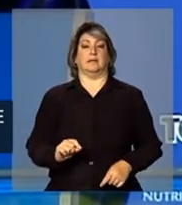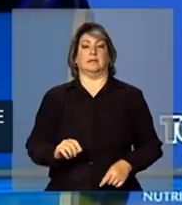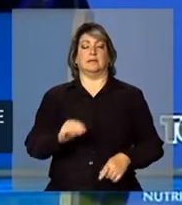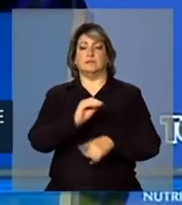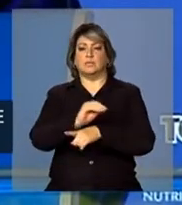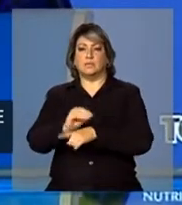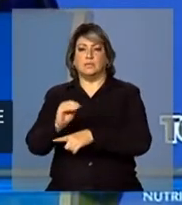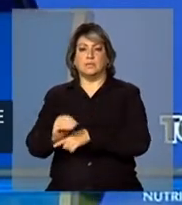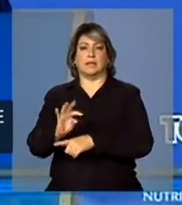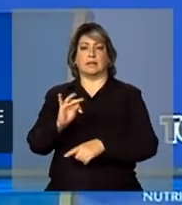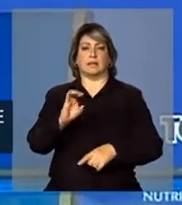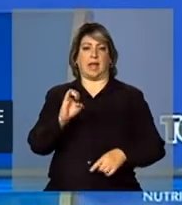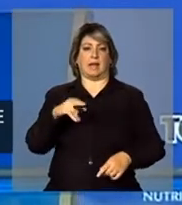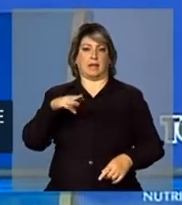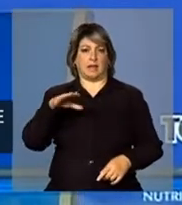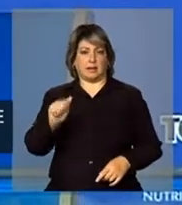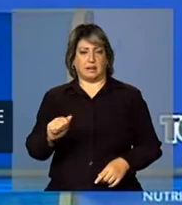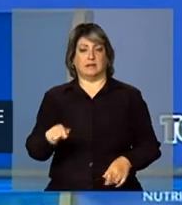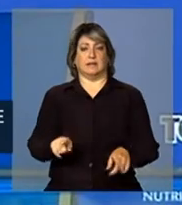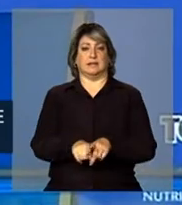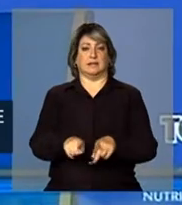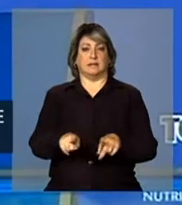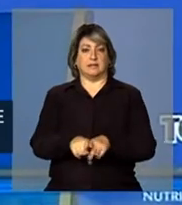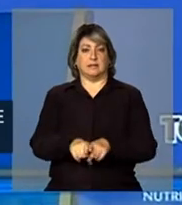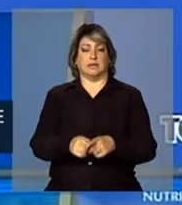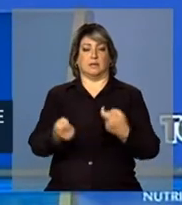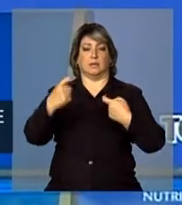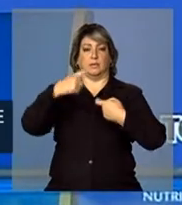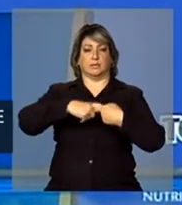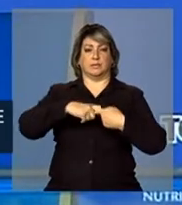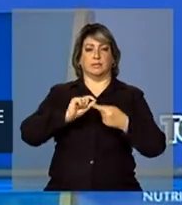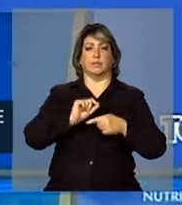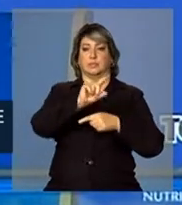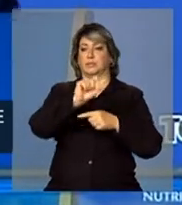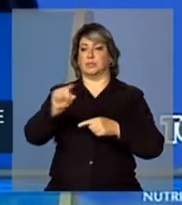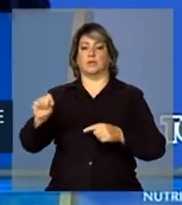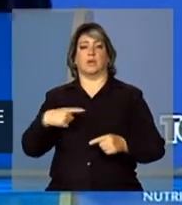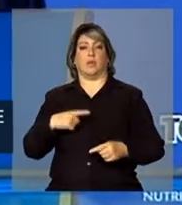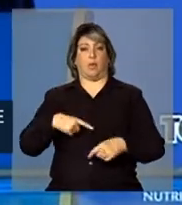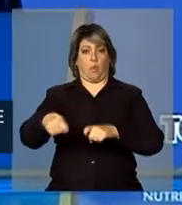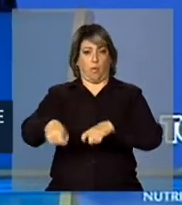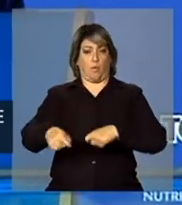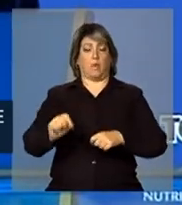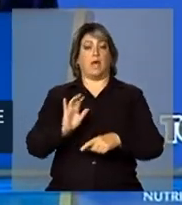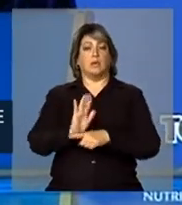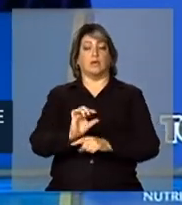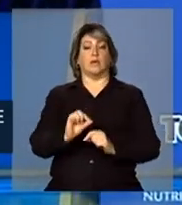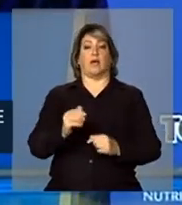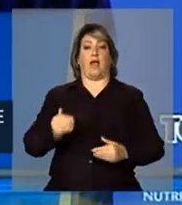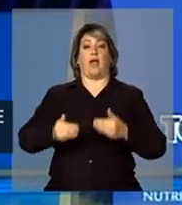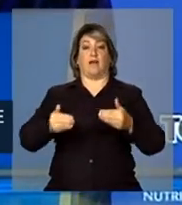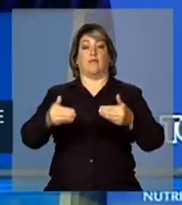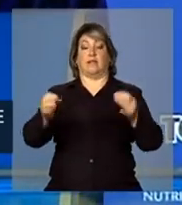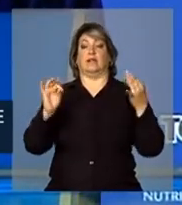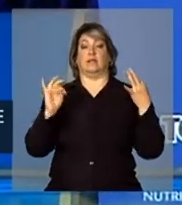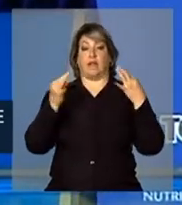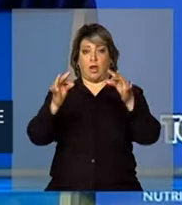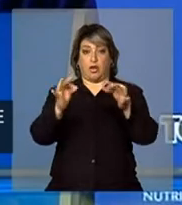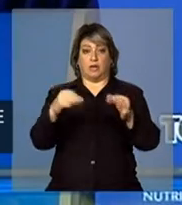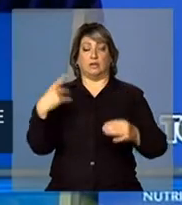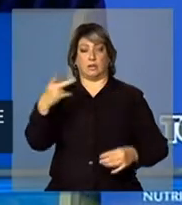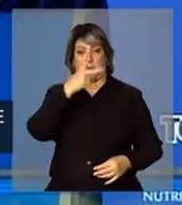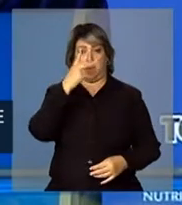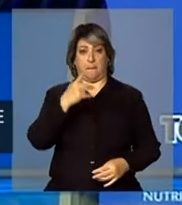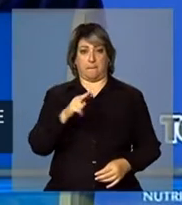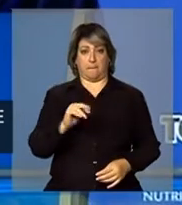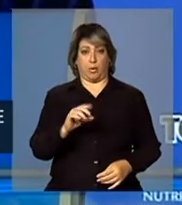ela consiste em levar avanços tecnológicos para os produtores